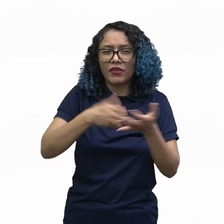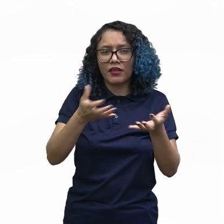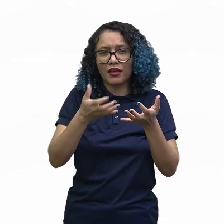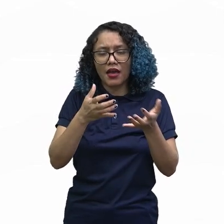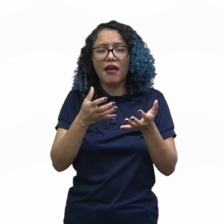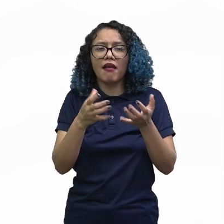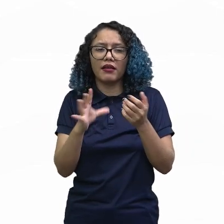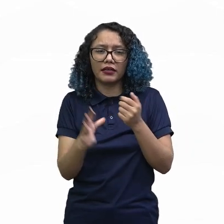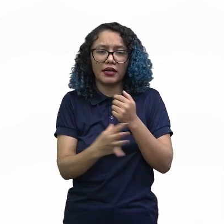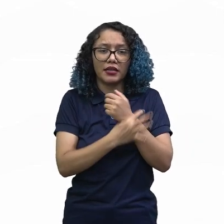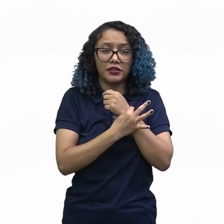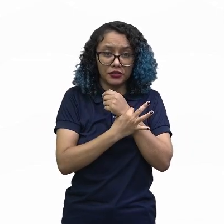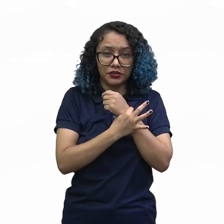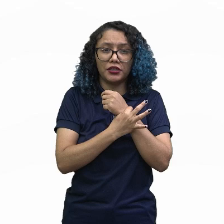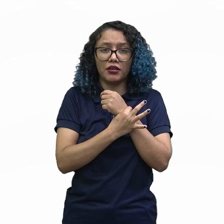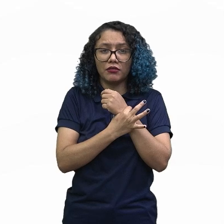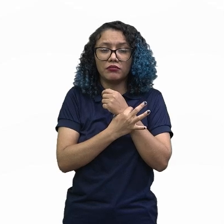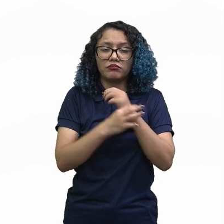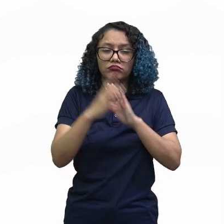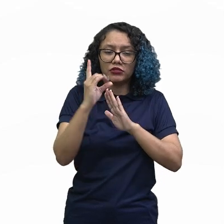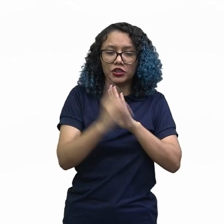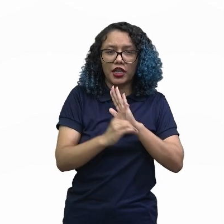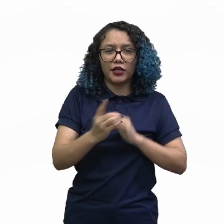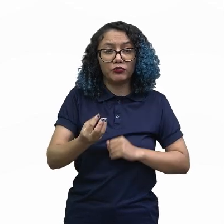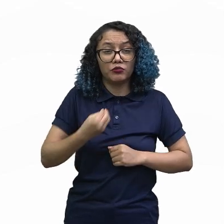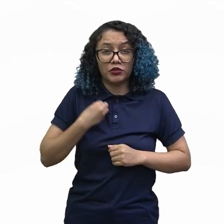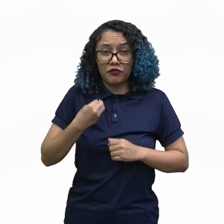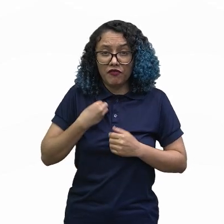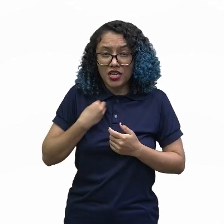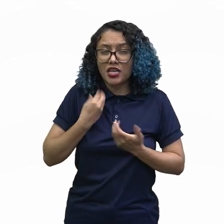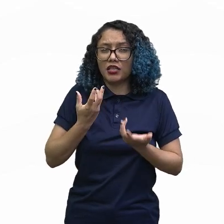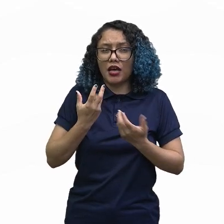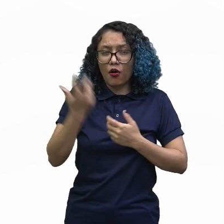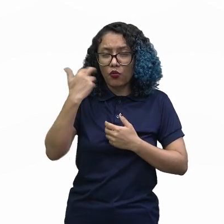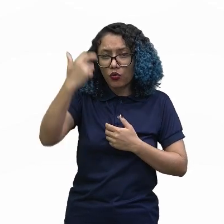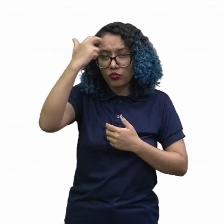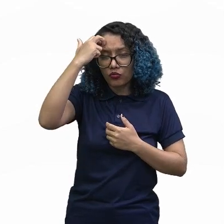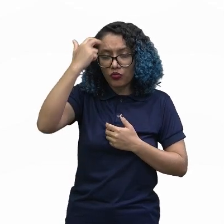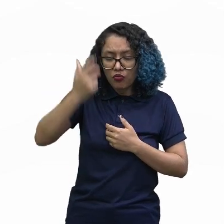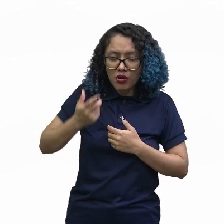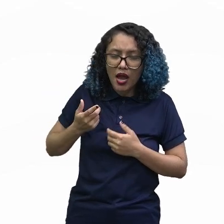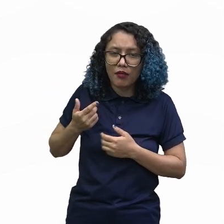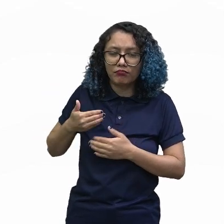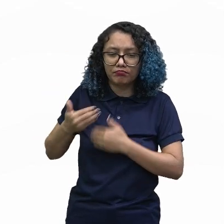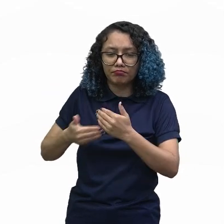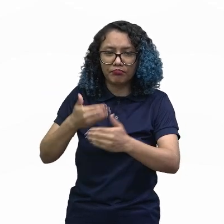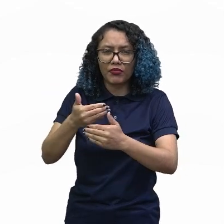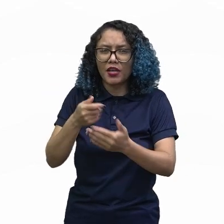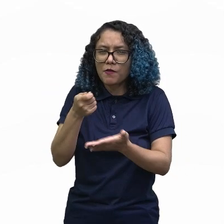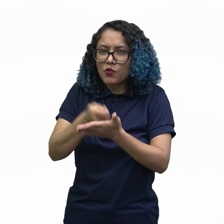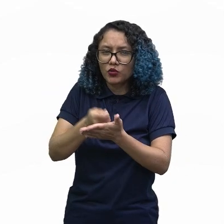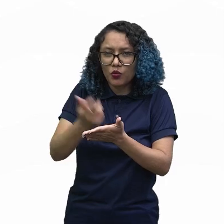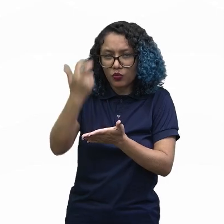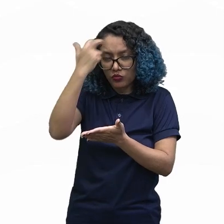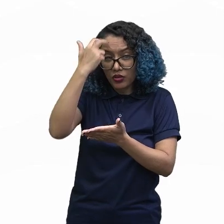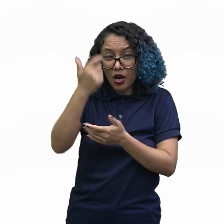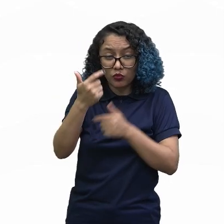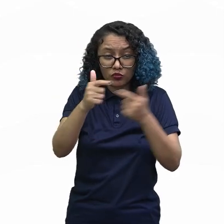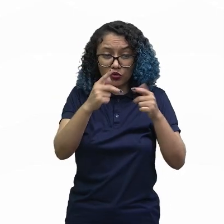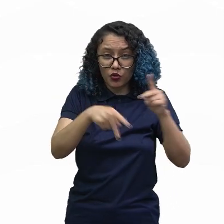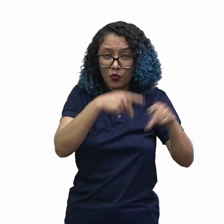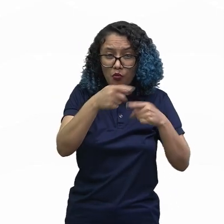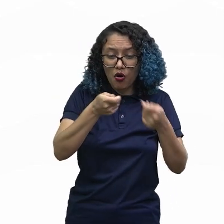de coexistência dessas culturas, né? E não mais pela imposição cultural dos